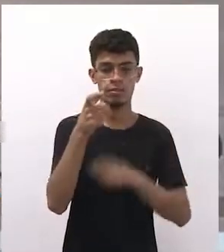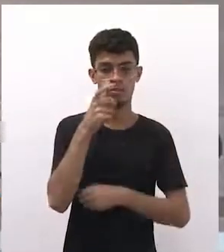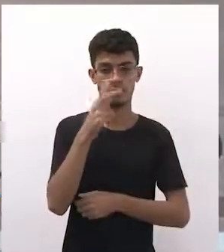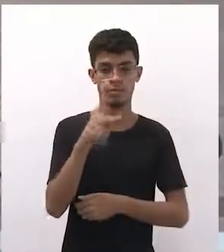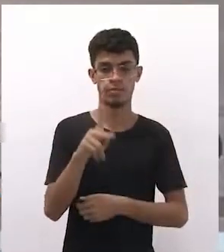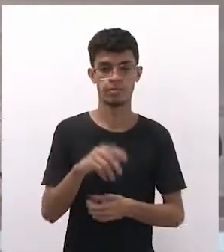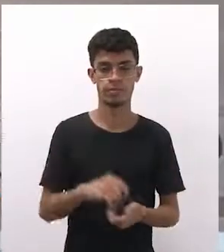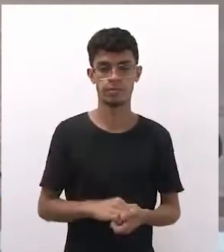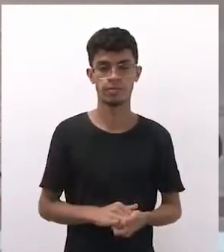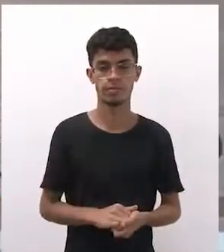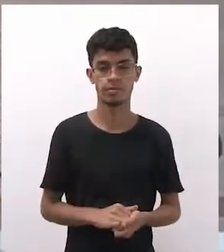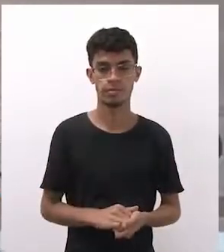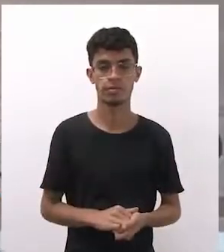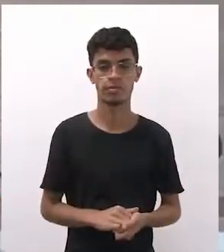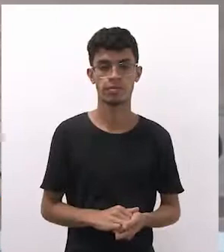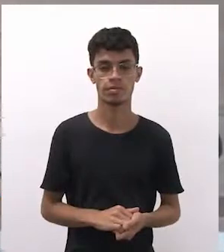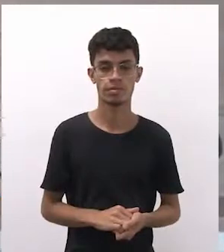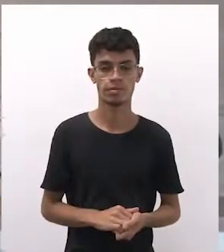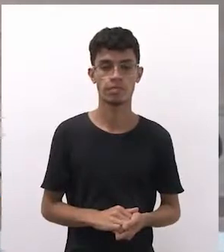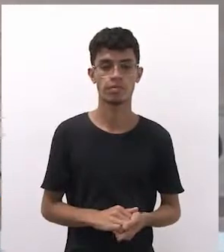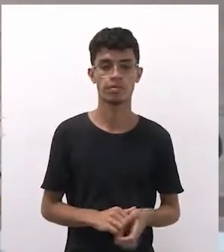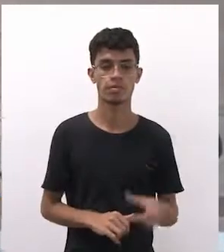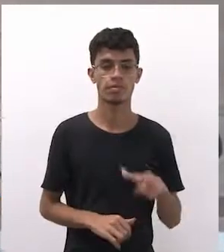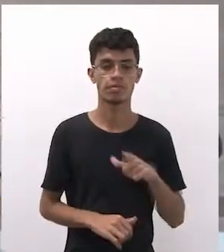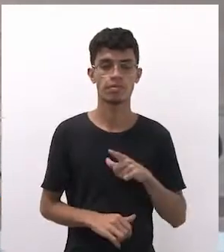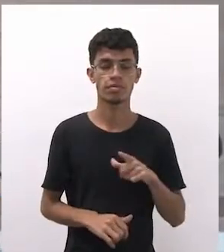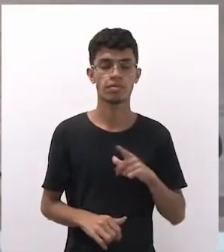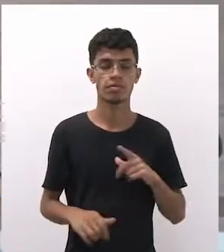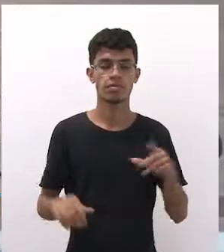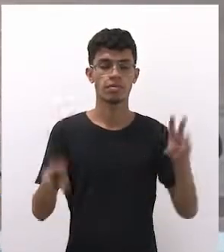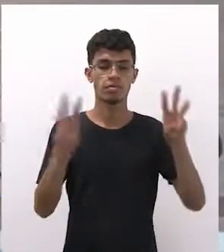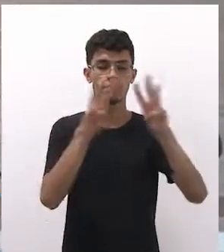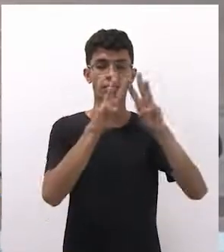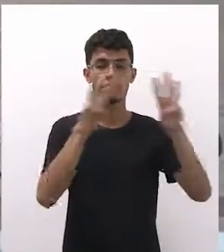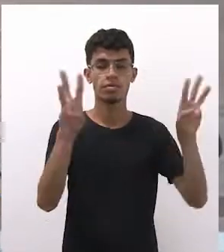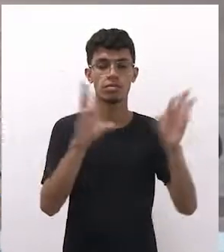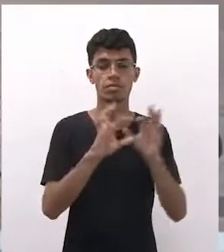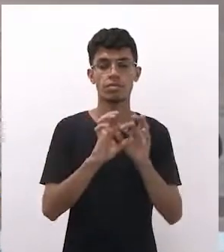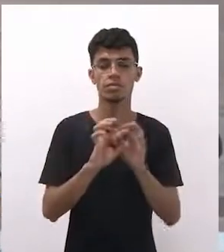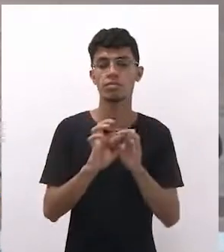interesse, porque tem um site que é